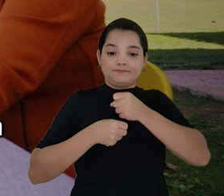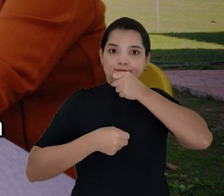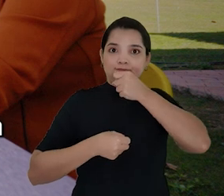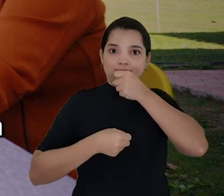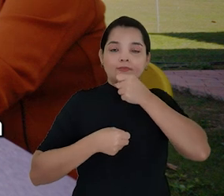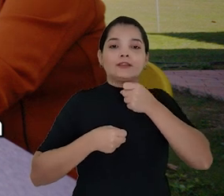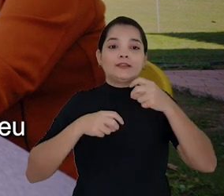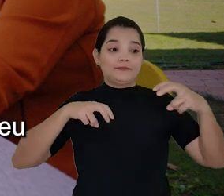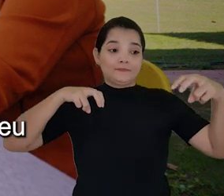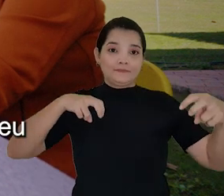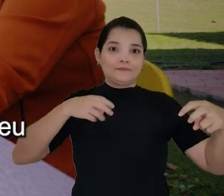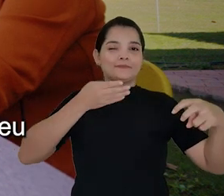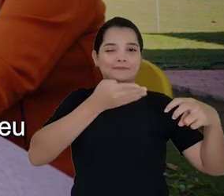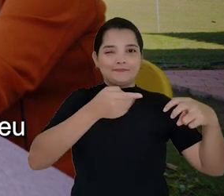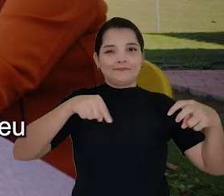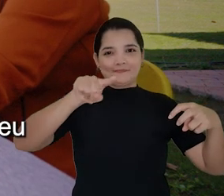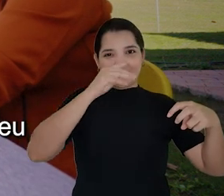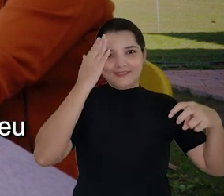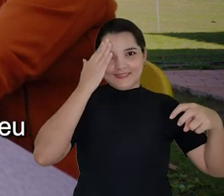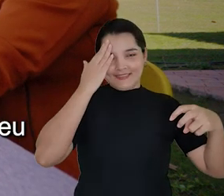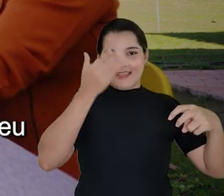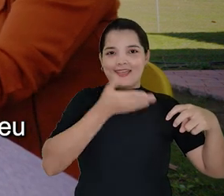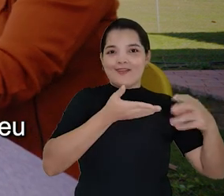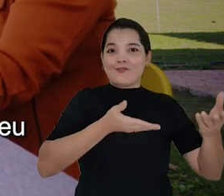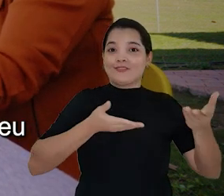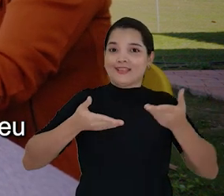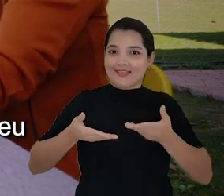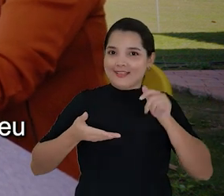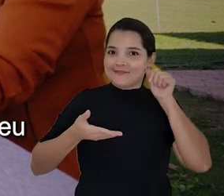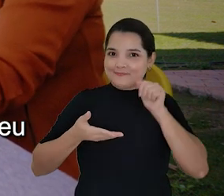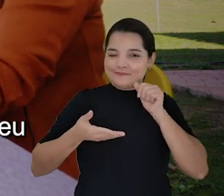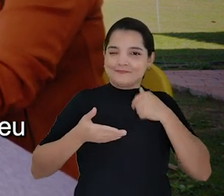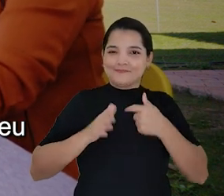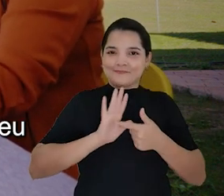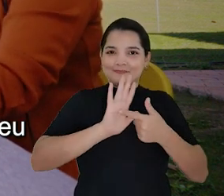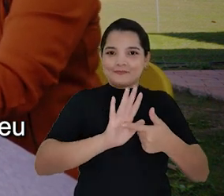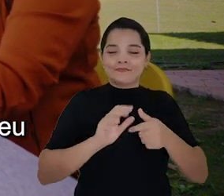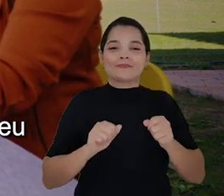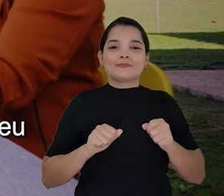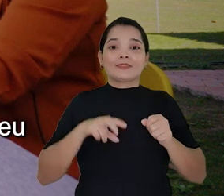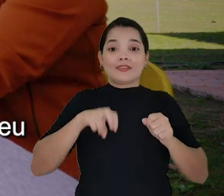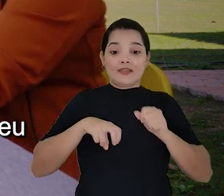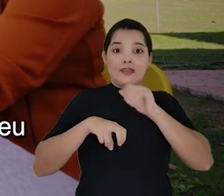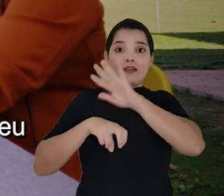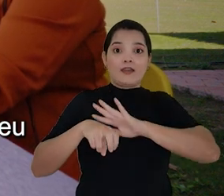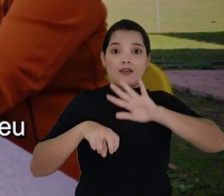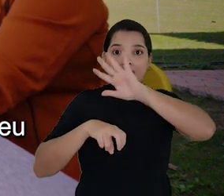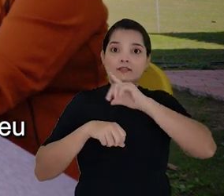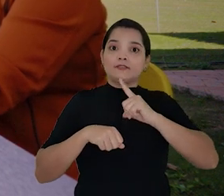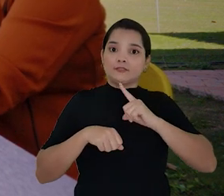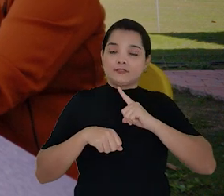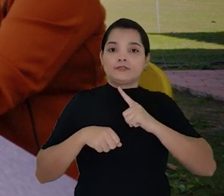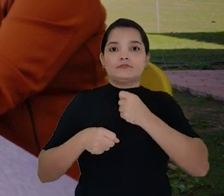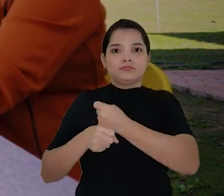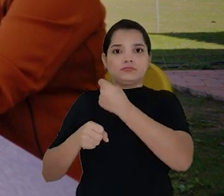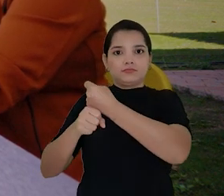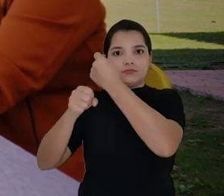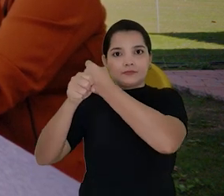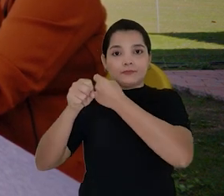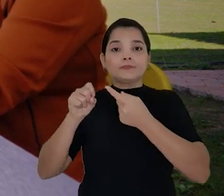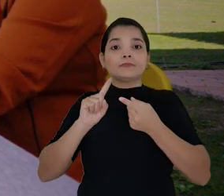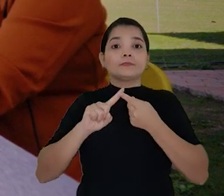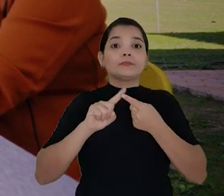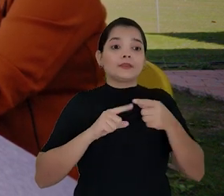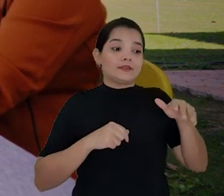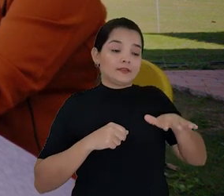frente do do outro lado da mesa vocês sabem tá a minha convidada que eu já apresento atrás de mim há uma construção e à minha esquerda